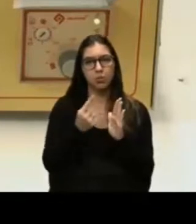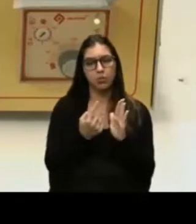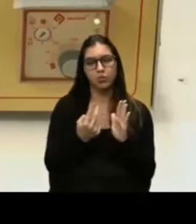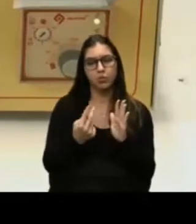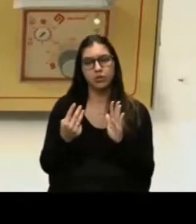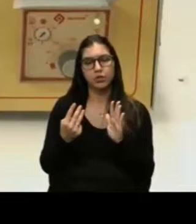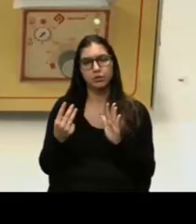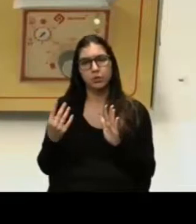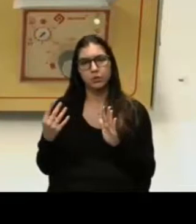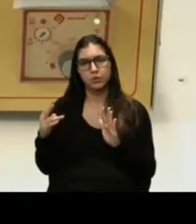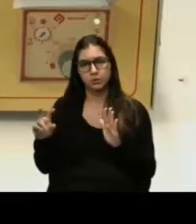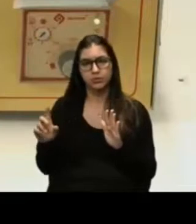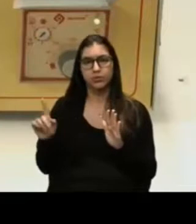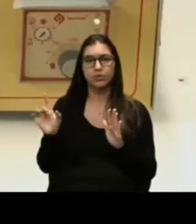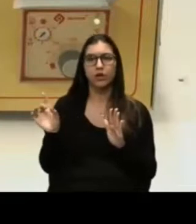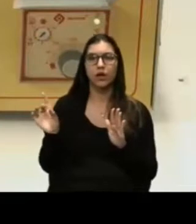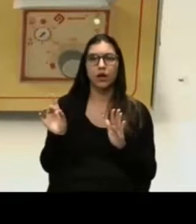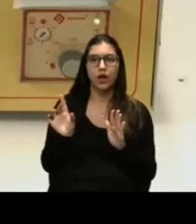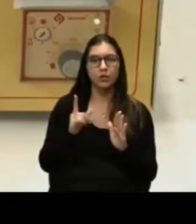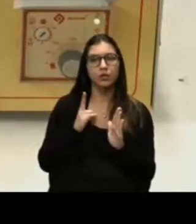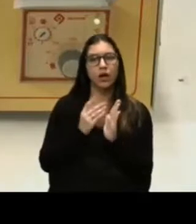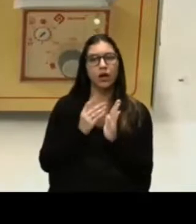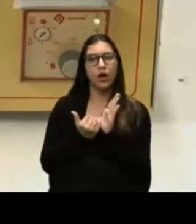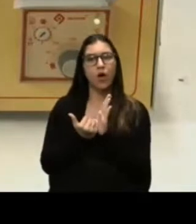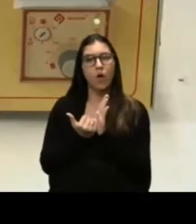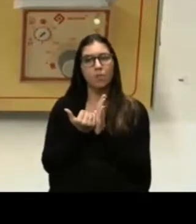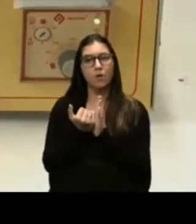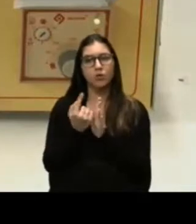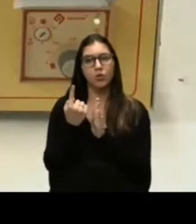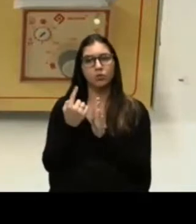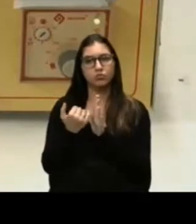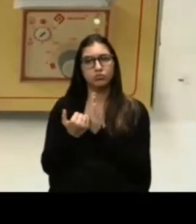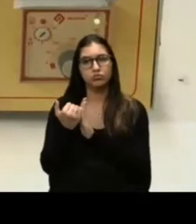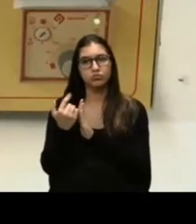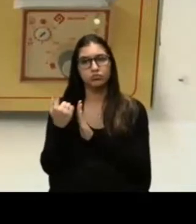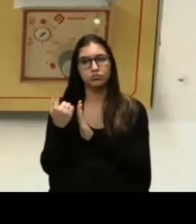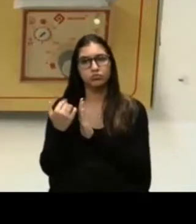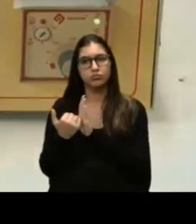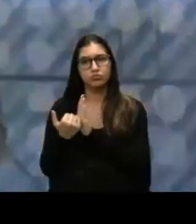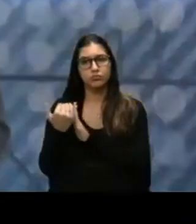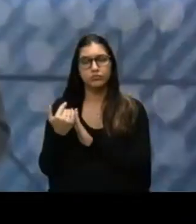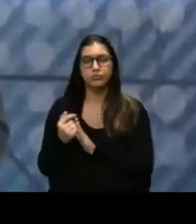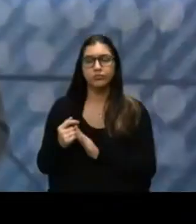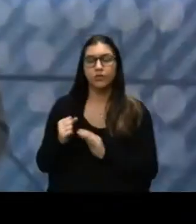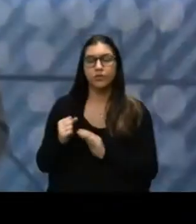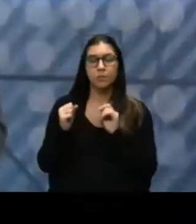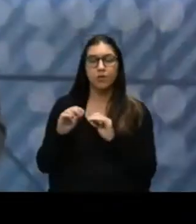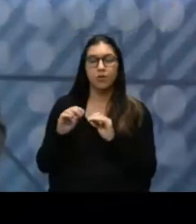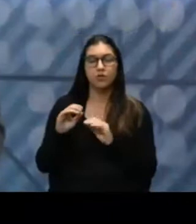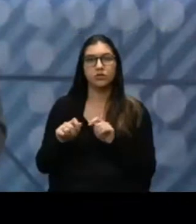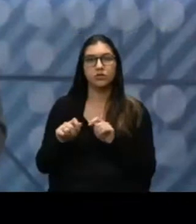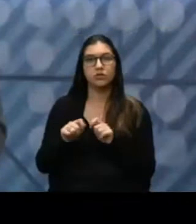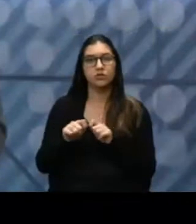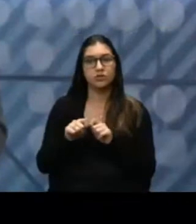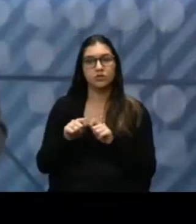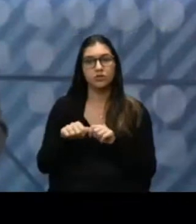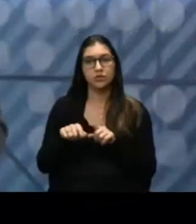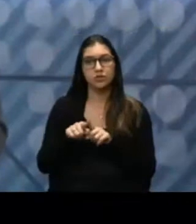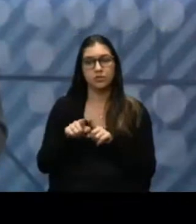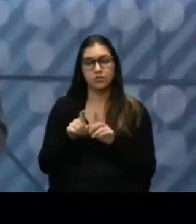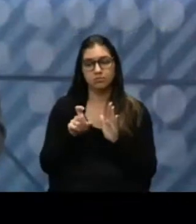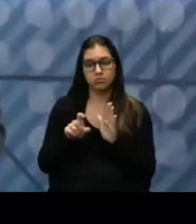4 e 5, e cada um ele vai aumentar a temperatura de uma determinada faixa, ou nós podemos ir girando aquele